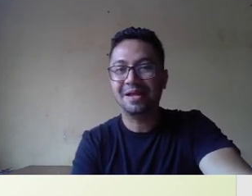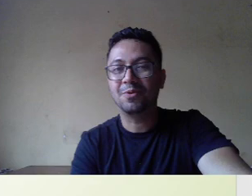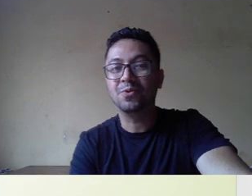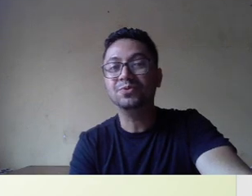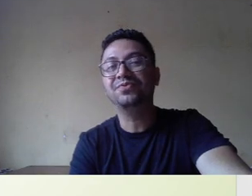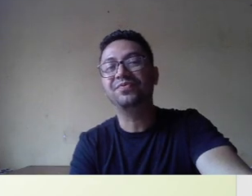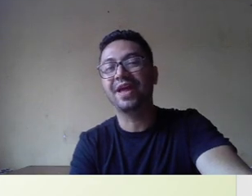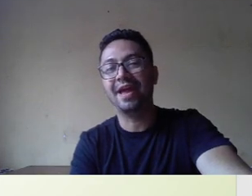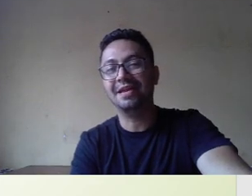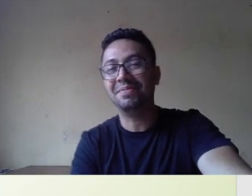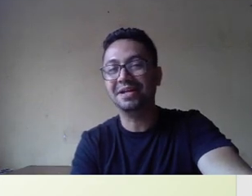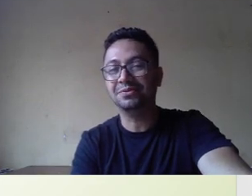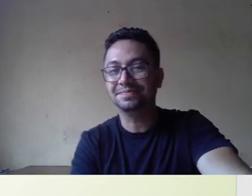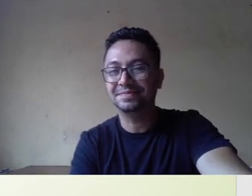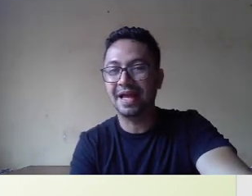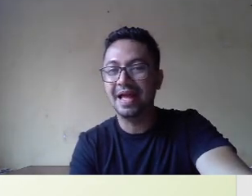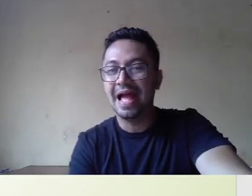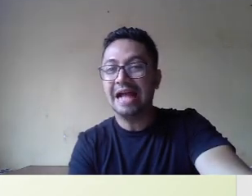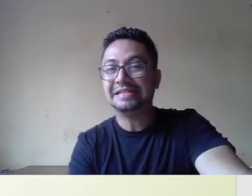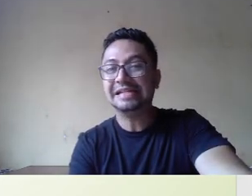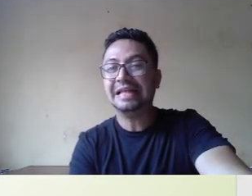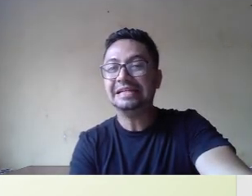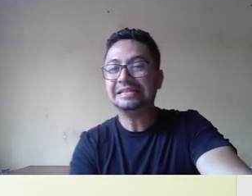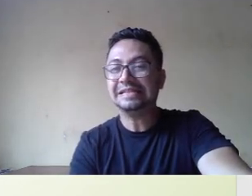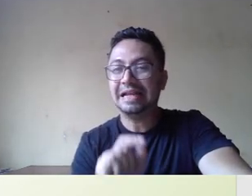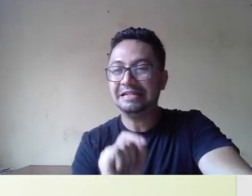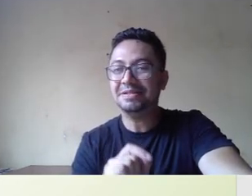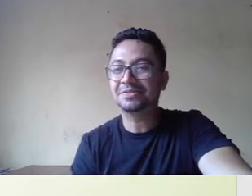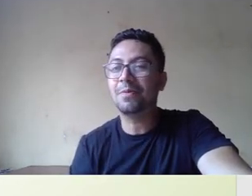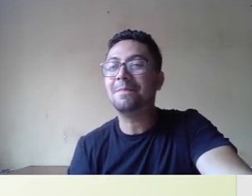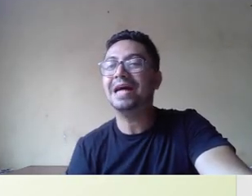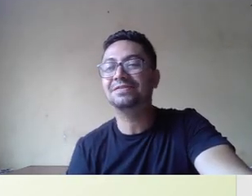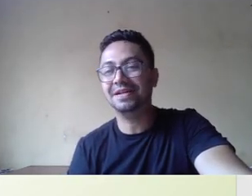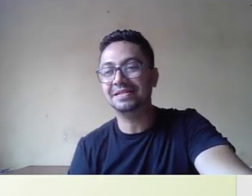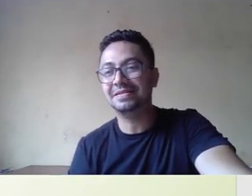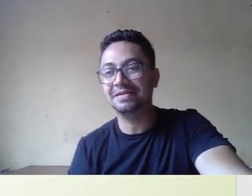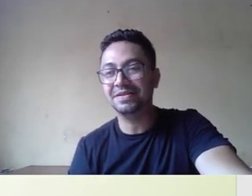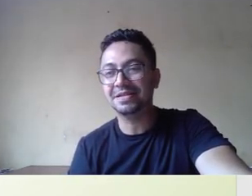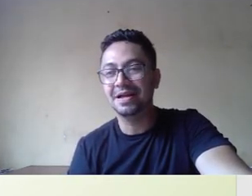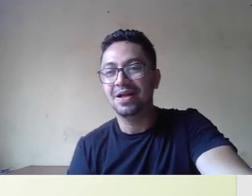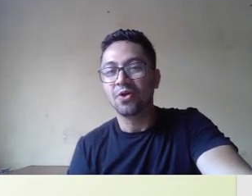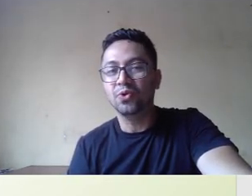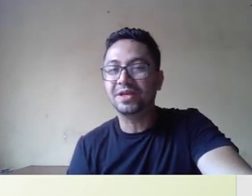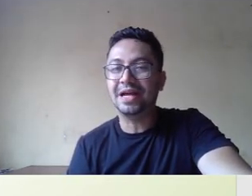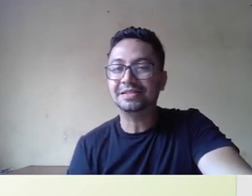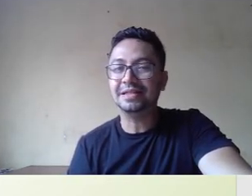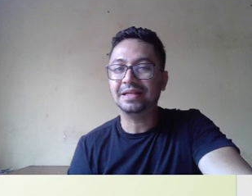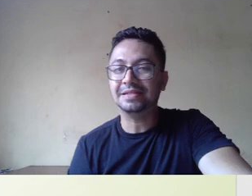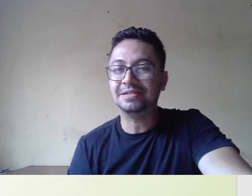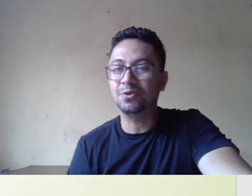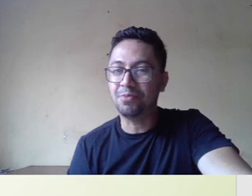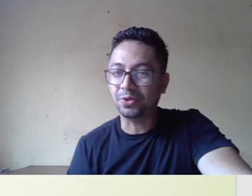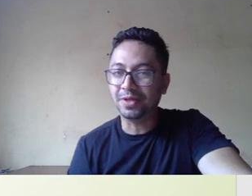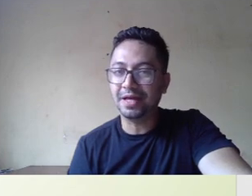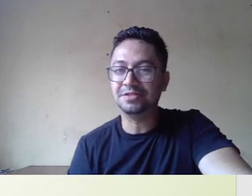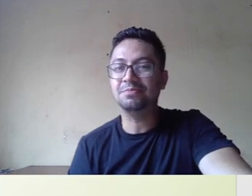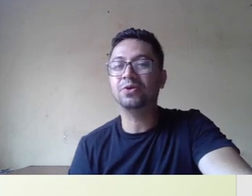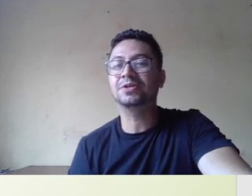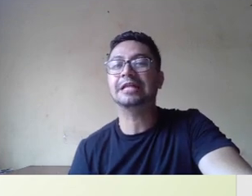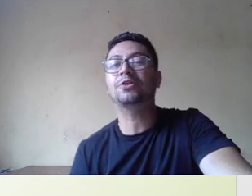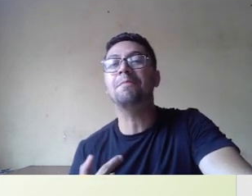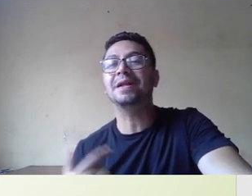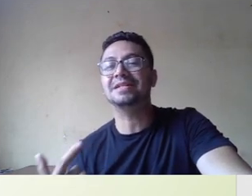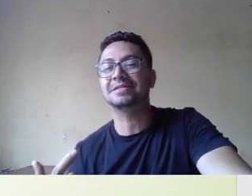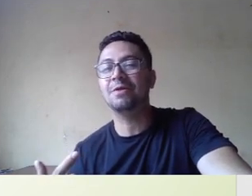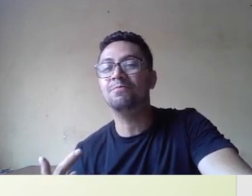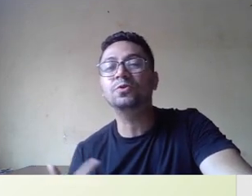né? Que segundo Ferreira Brito, né? As sentenças da Libras são mais flexíveis do que as sentenças do português, de modo